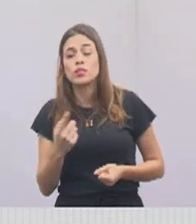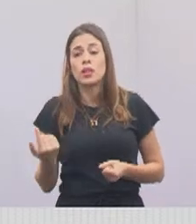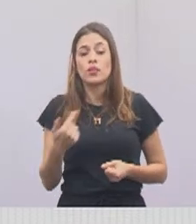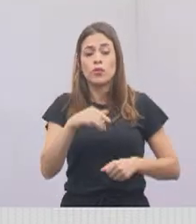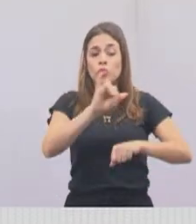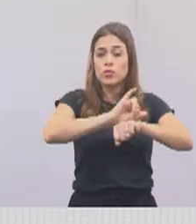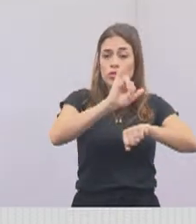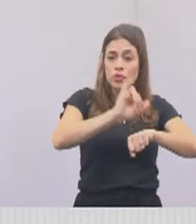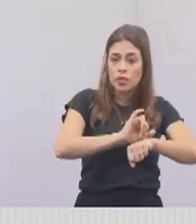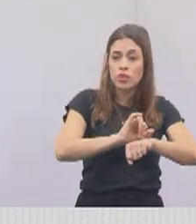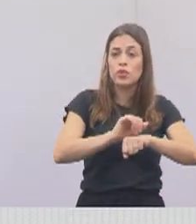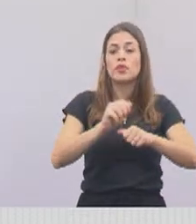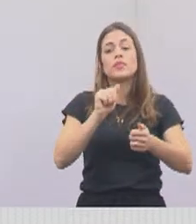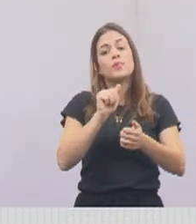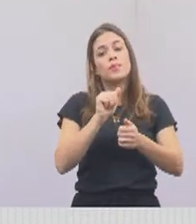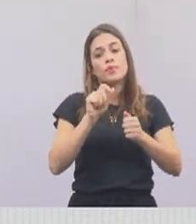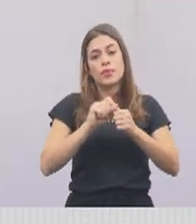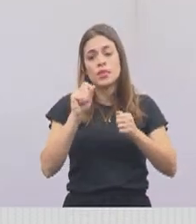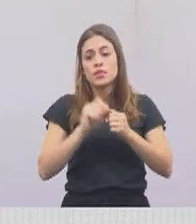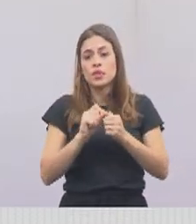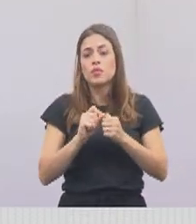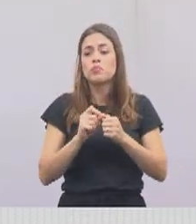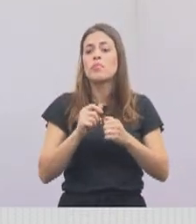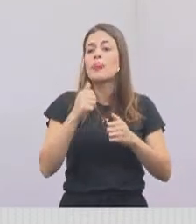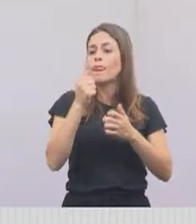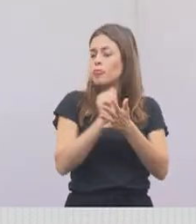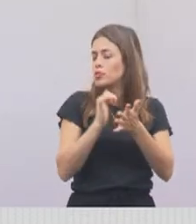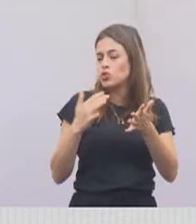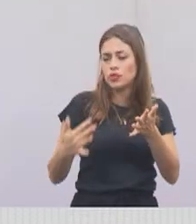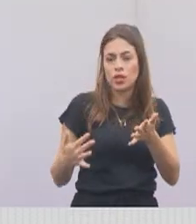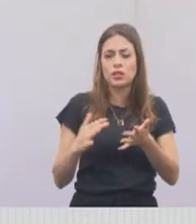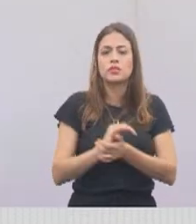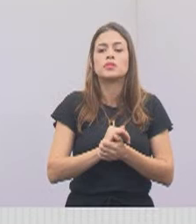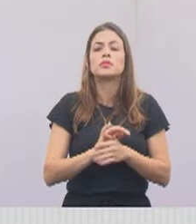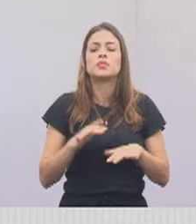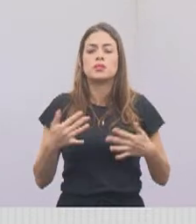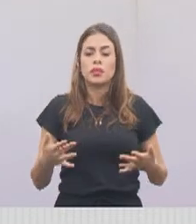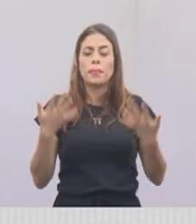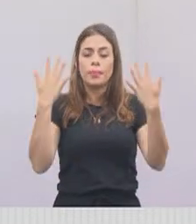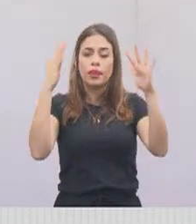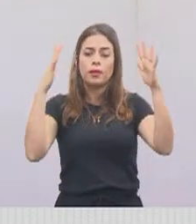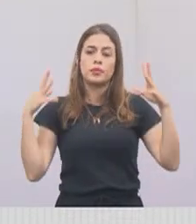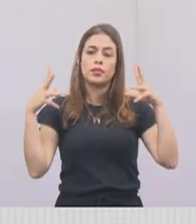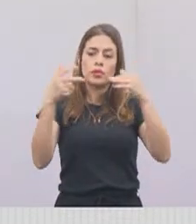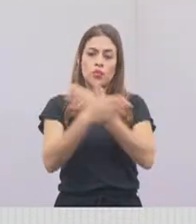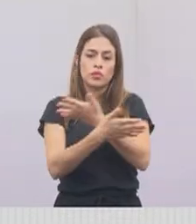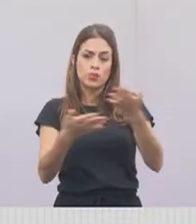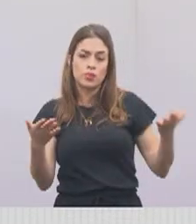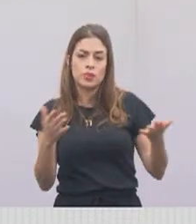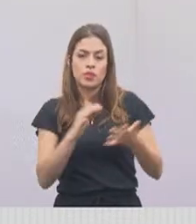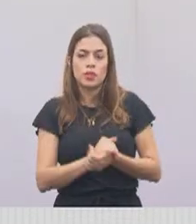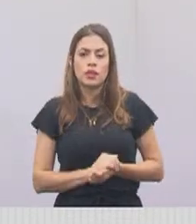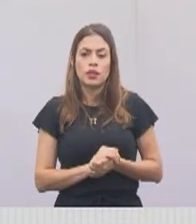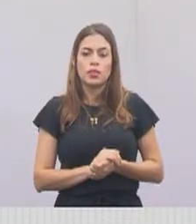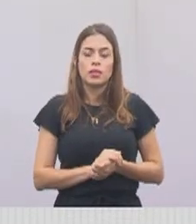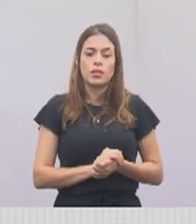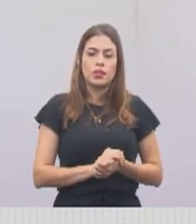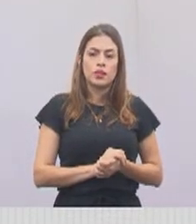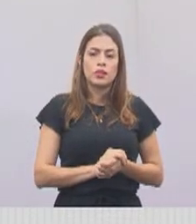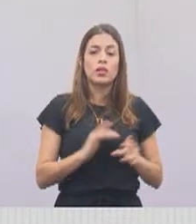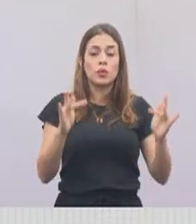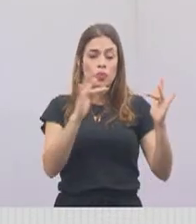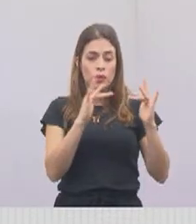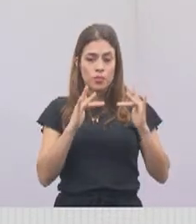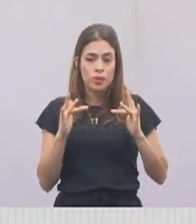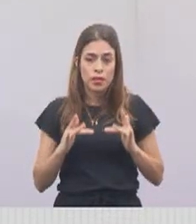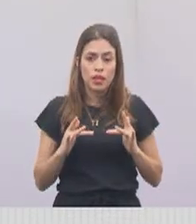Então, parabéns a todos vocês da Associação Viva Boa Vista. Quero colocar os meus contatos,